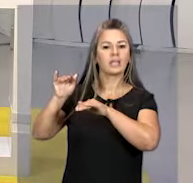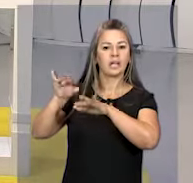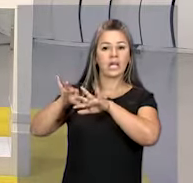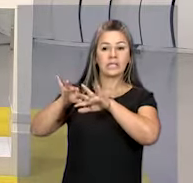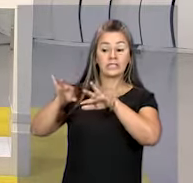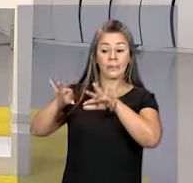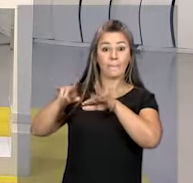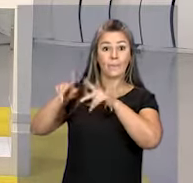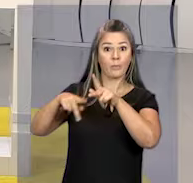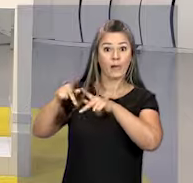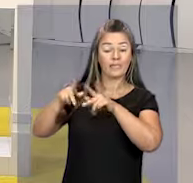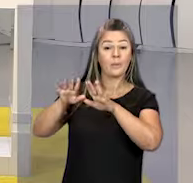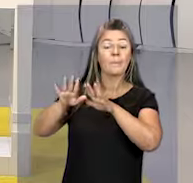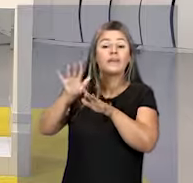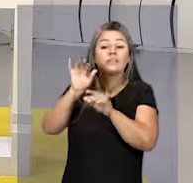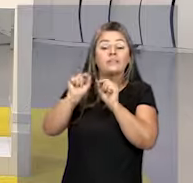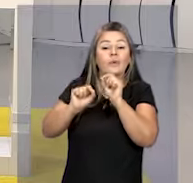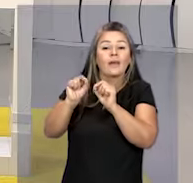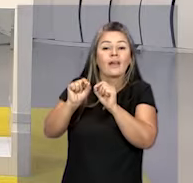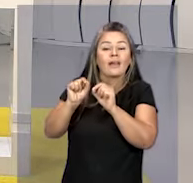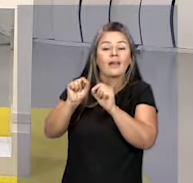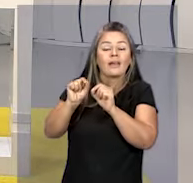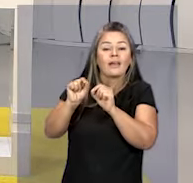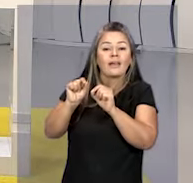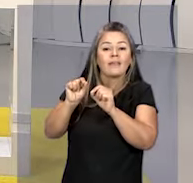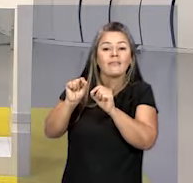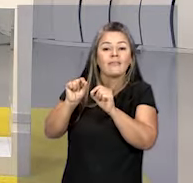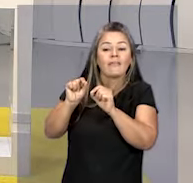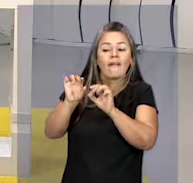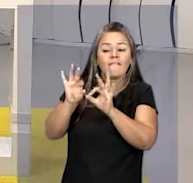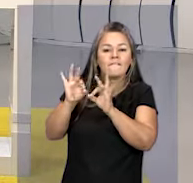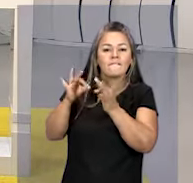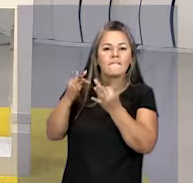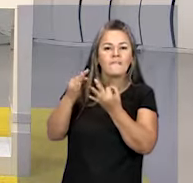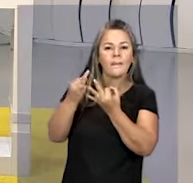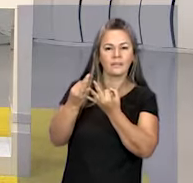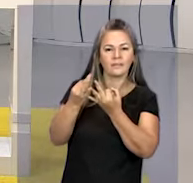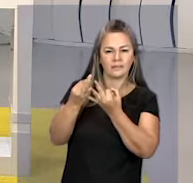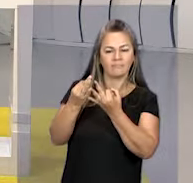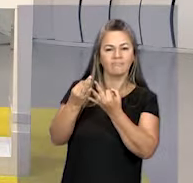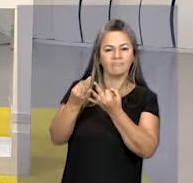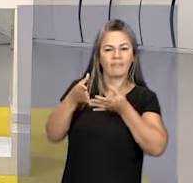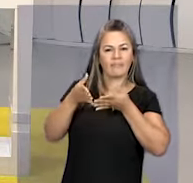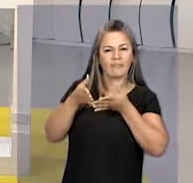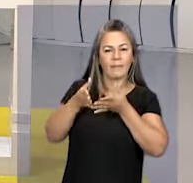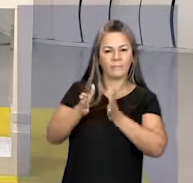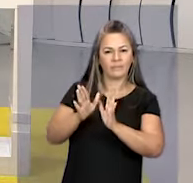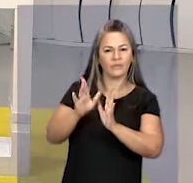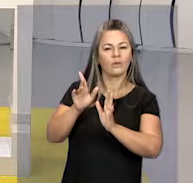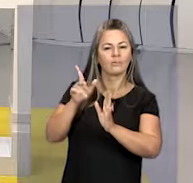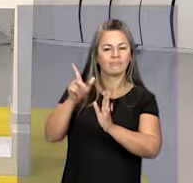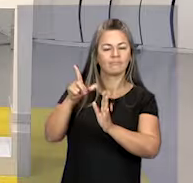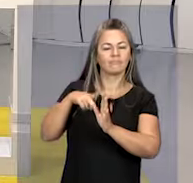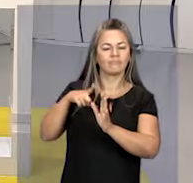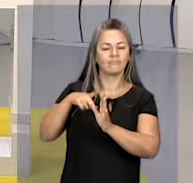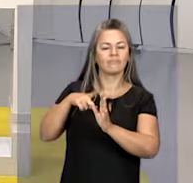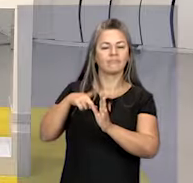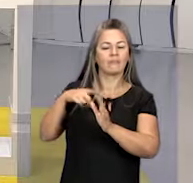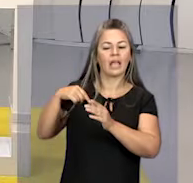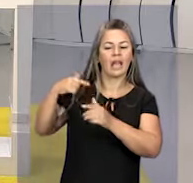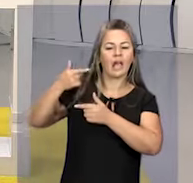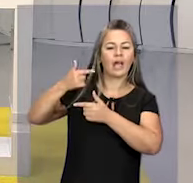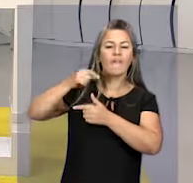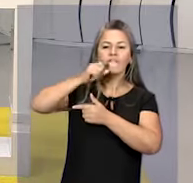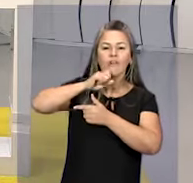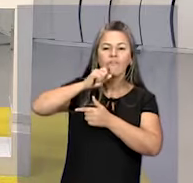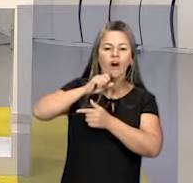Quer dizer que a pessoa nasce e ali, aquela família dela, os avós, os bisavós, os tataravós, o